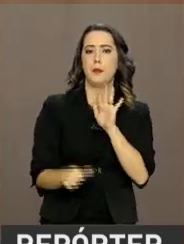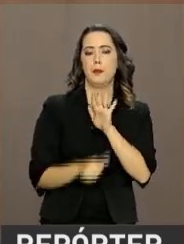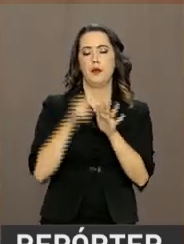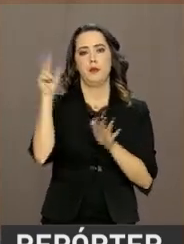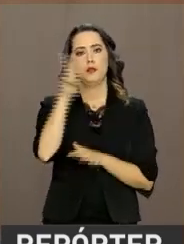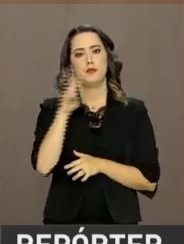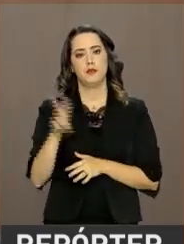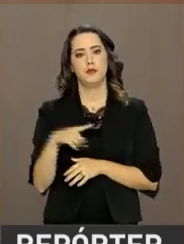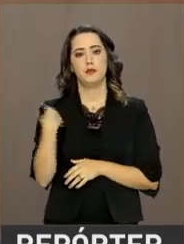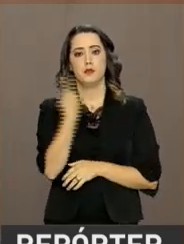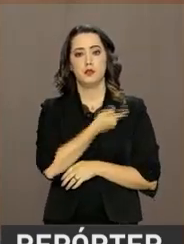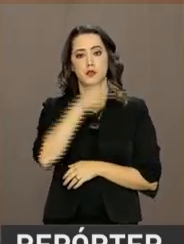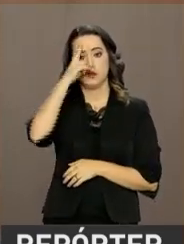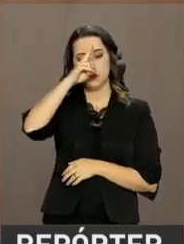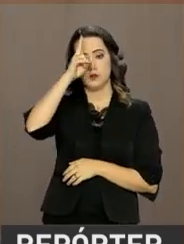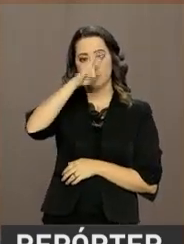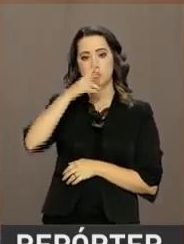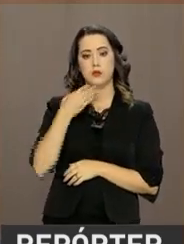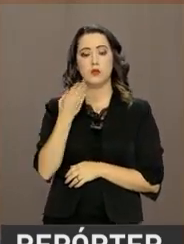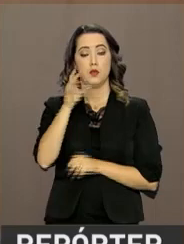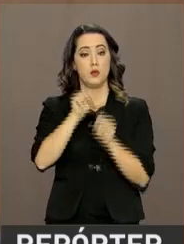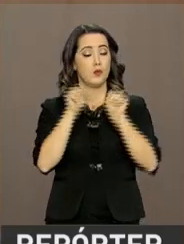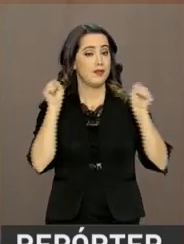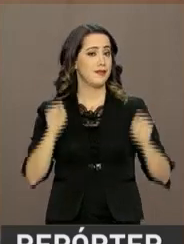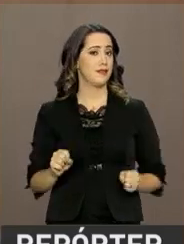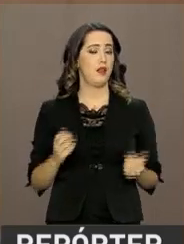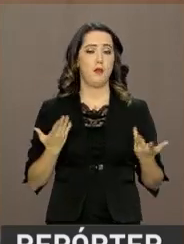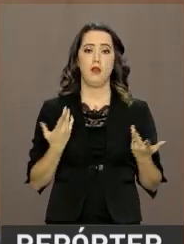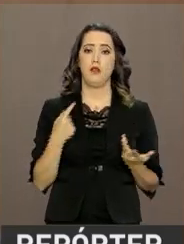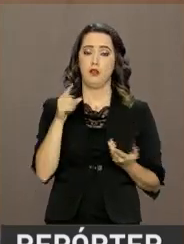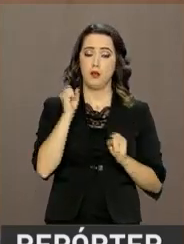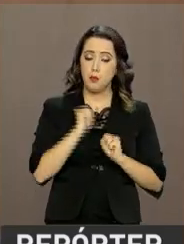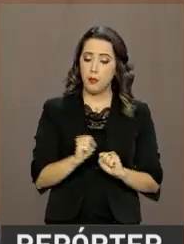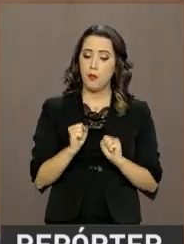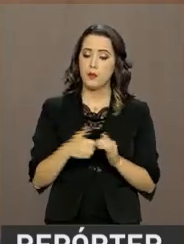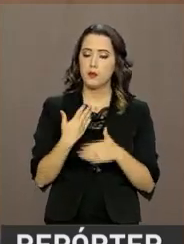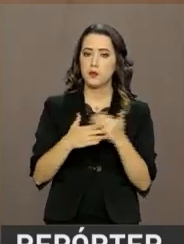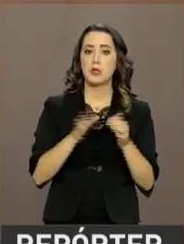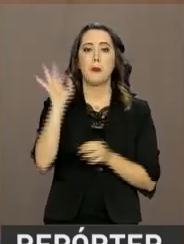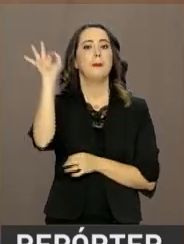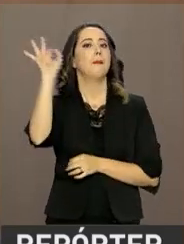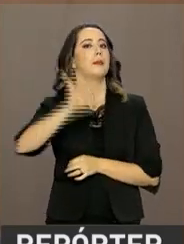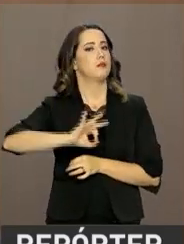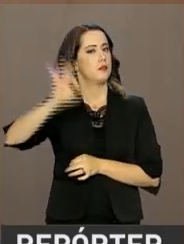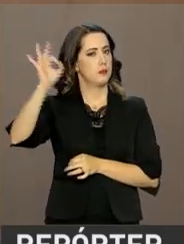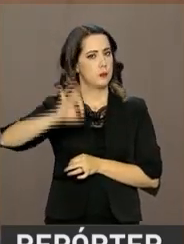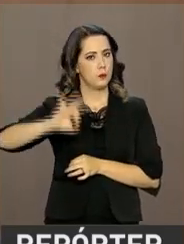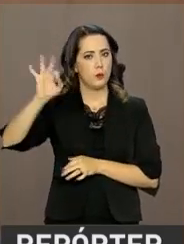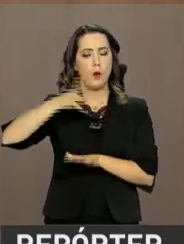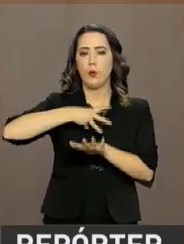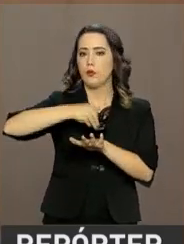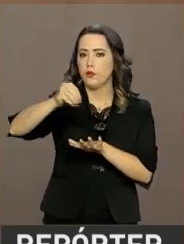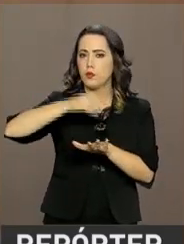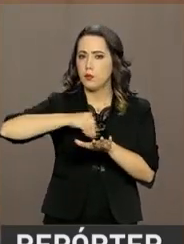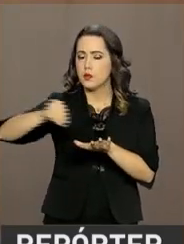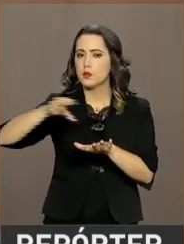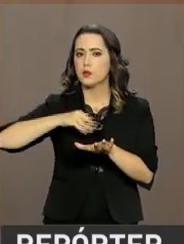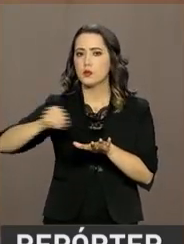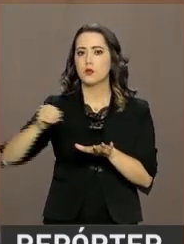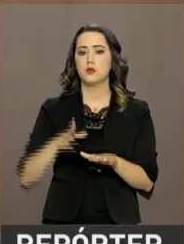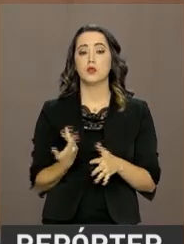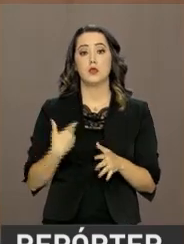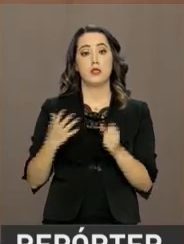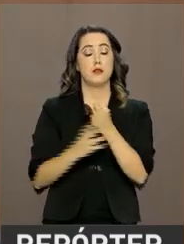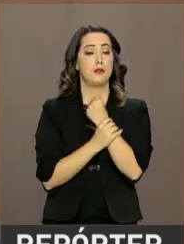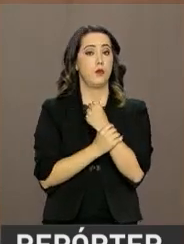na nossa história um sistema que venha produzir estatísticas dados e informações na área